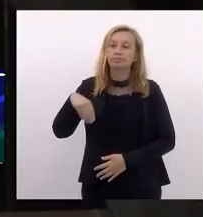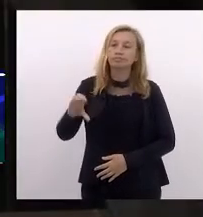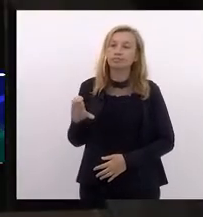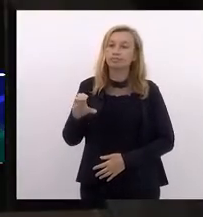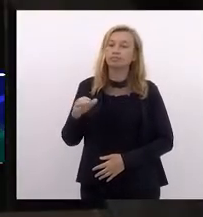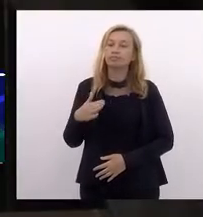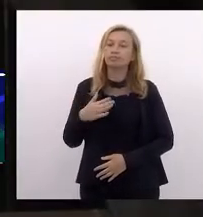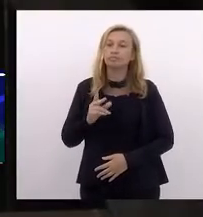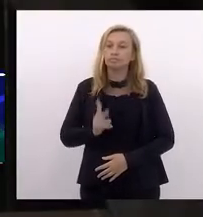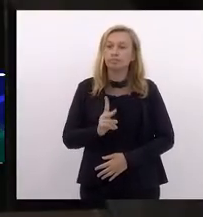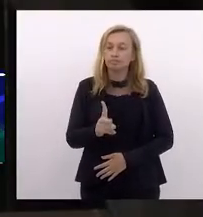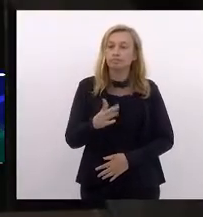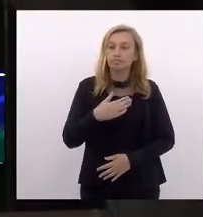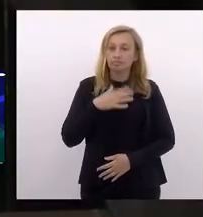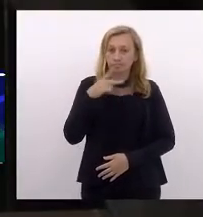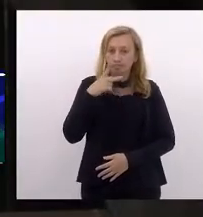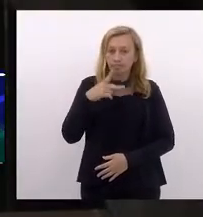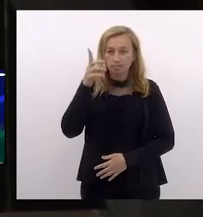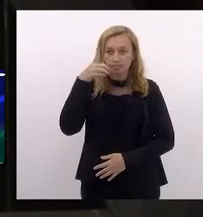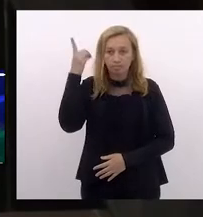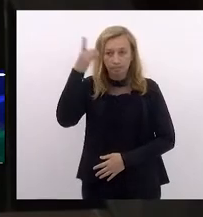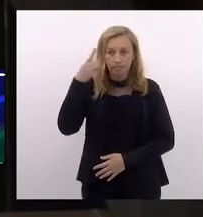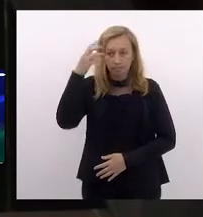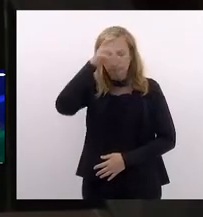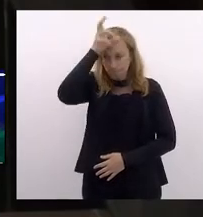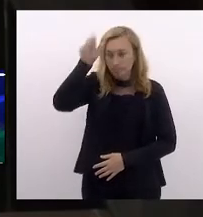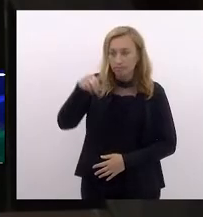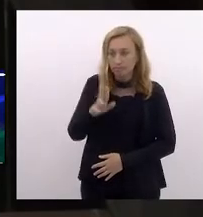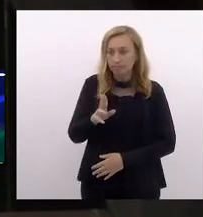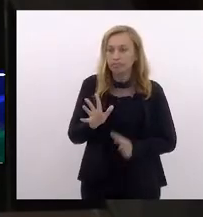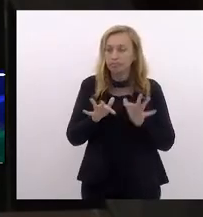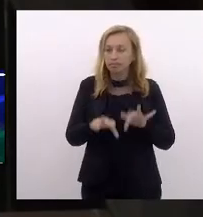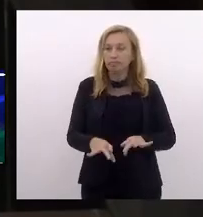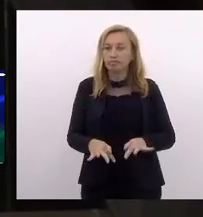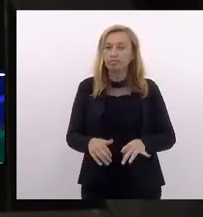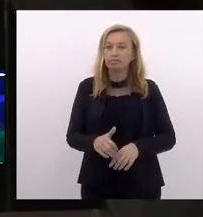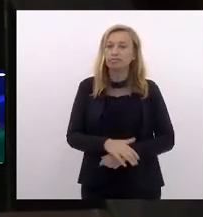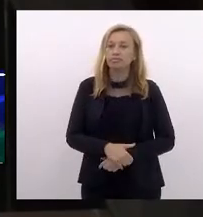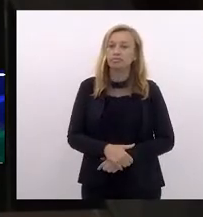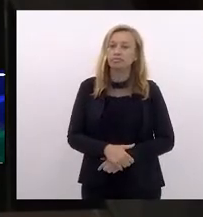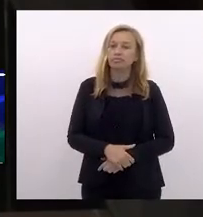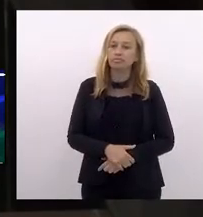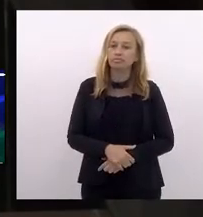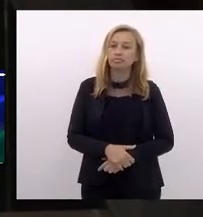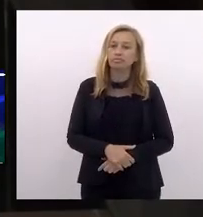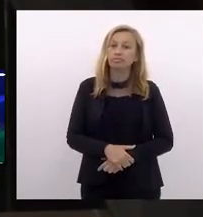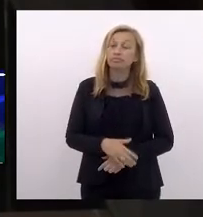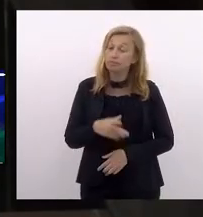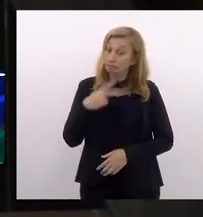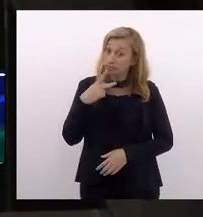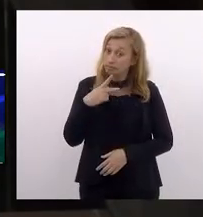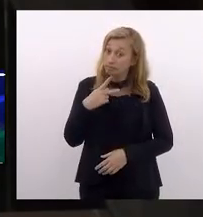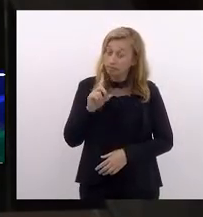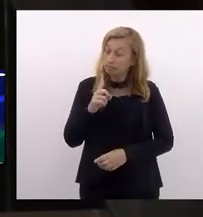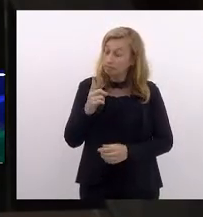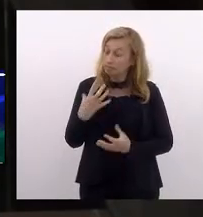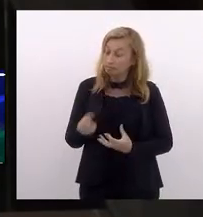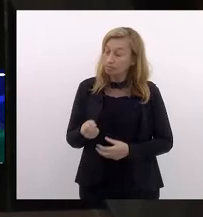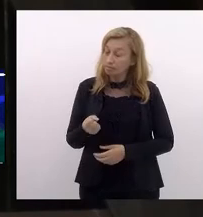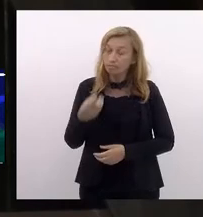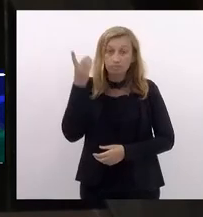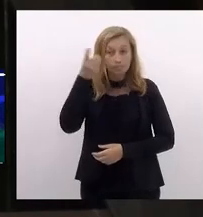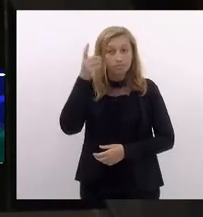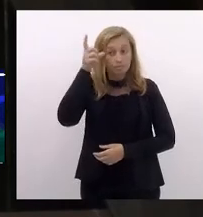sequência que a minha intervenção Deputado te ajude é Termina Esse primeiro ponto é até manifestando discordância